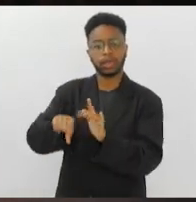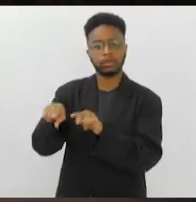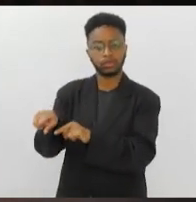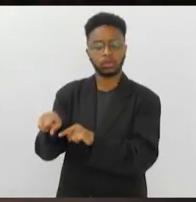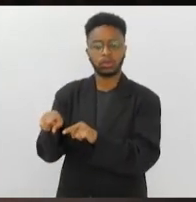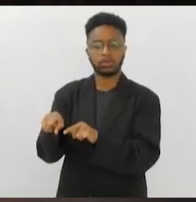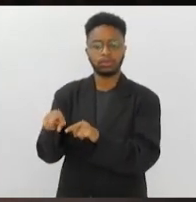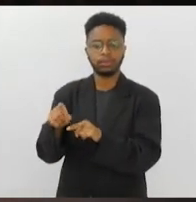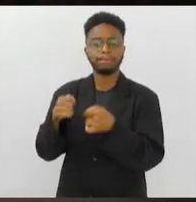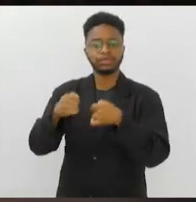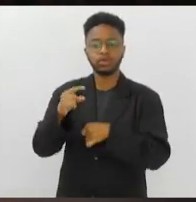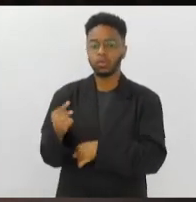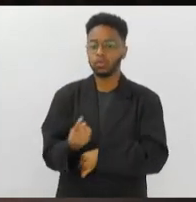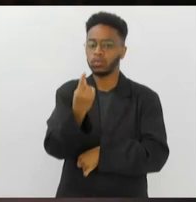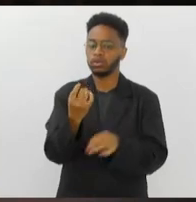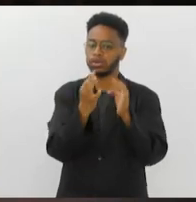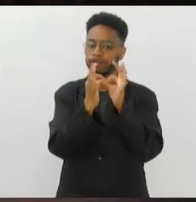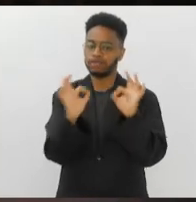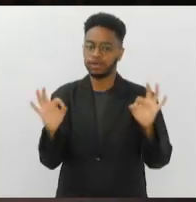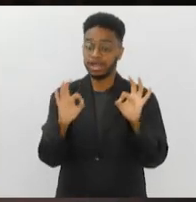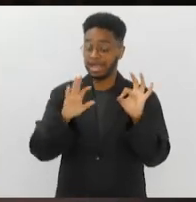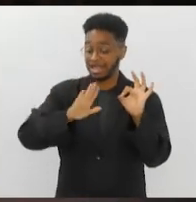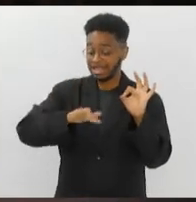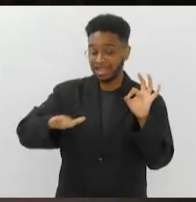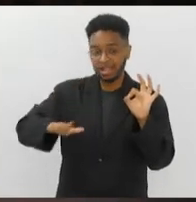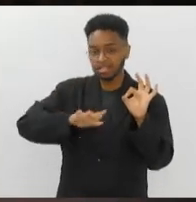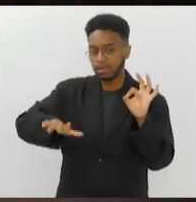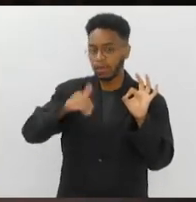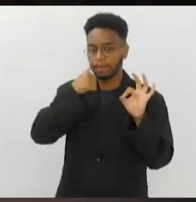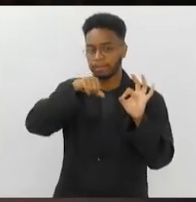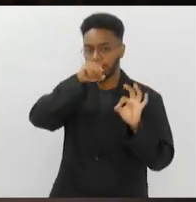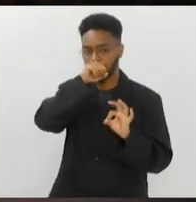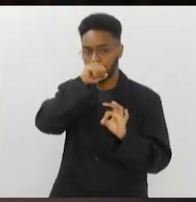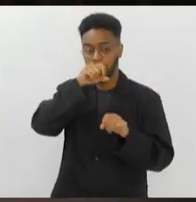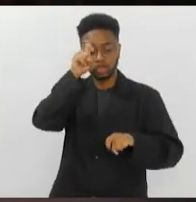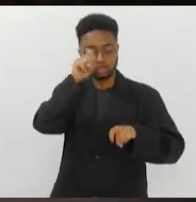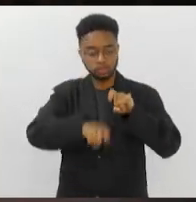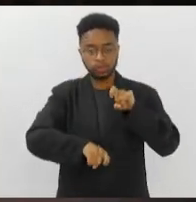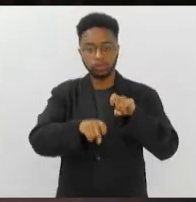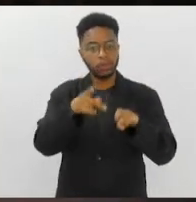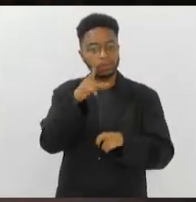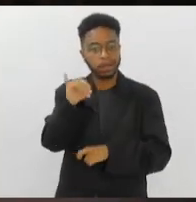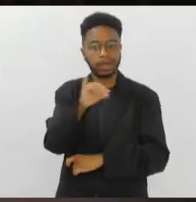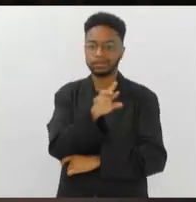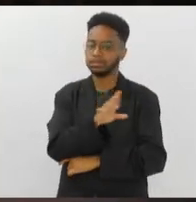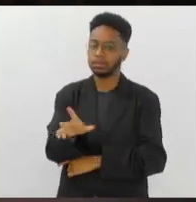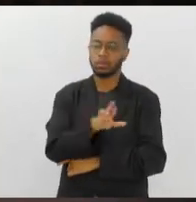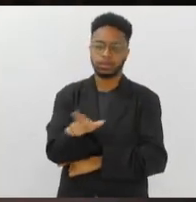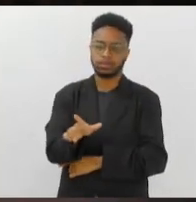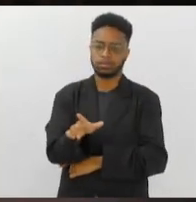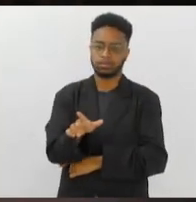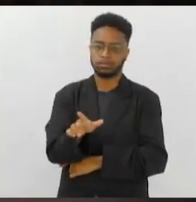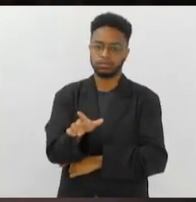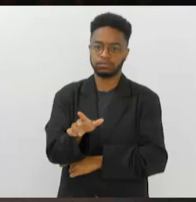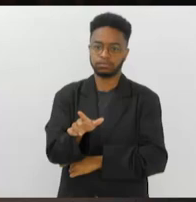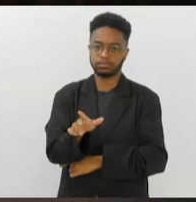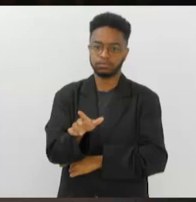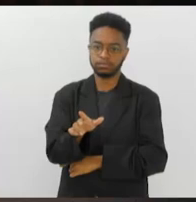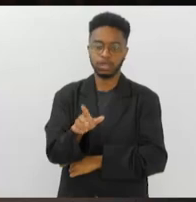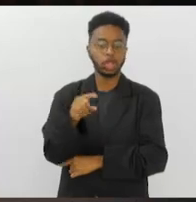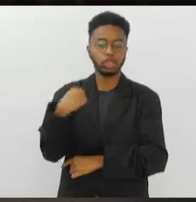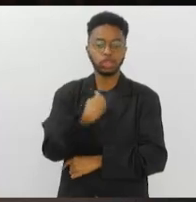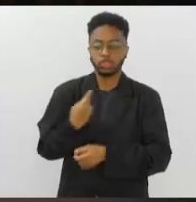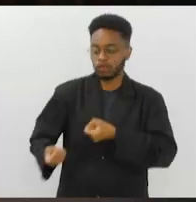ter uma frase só. Crianças não são mães, estupradores não são pais. Nem um